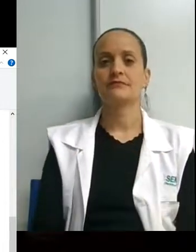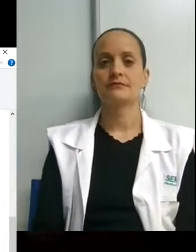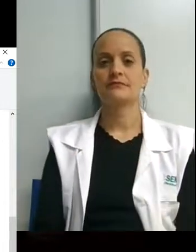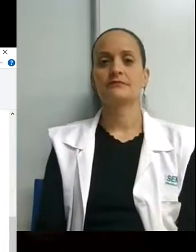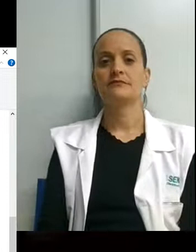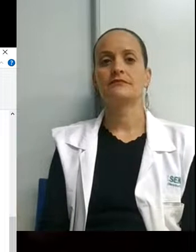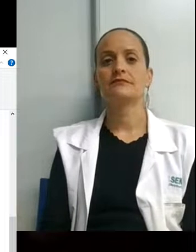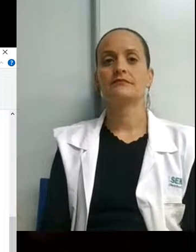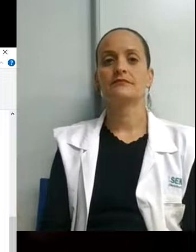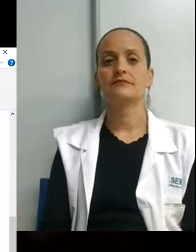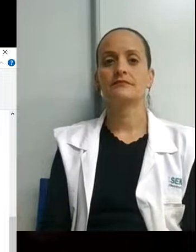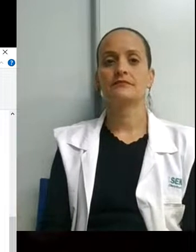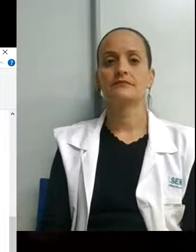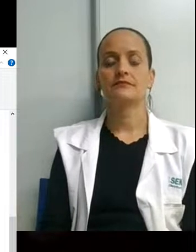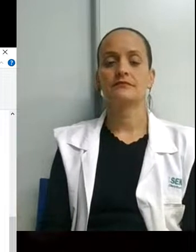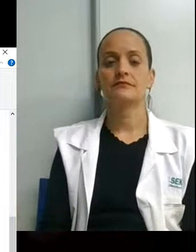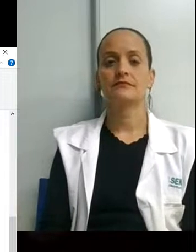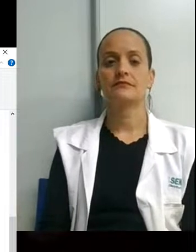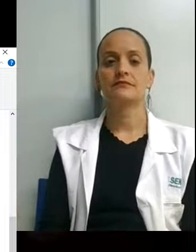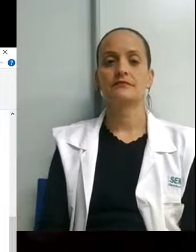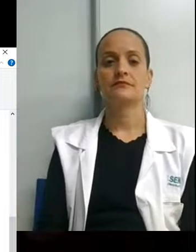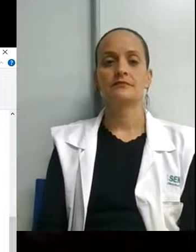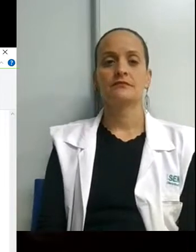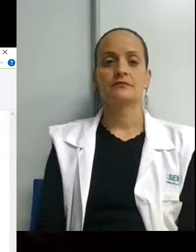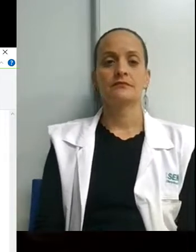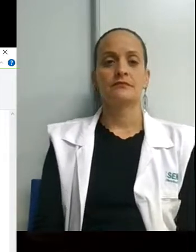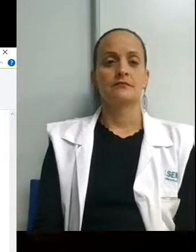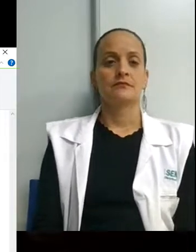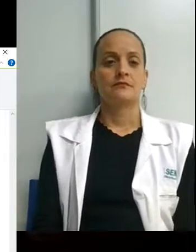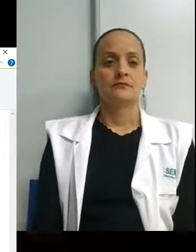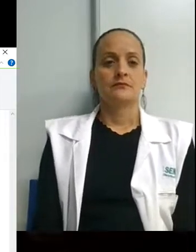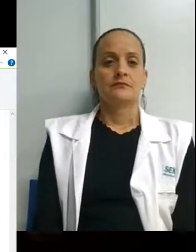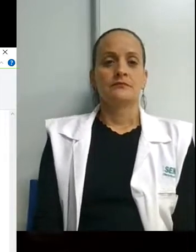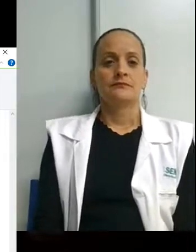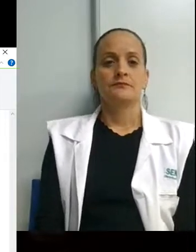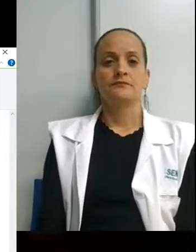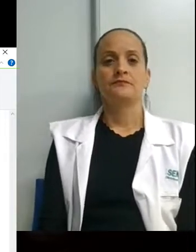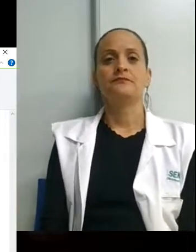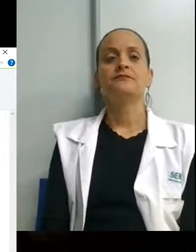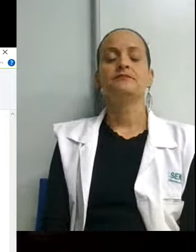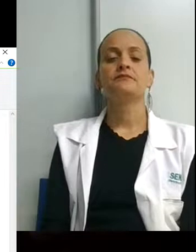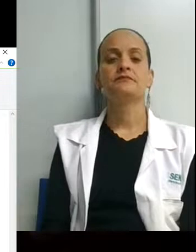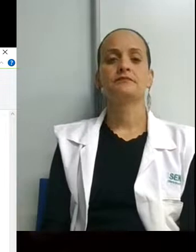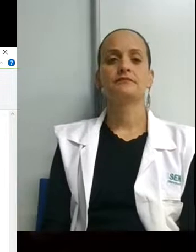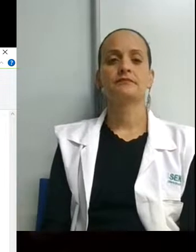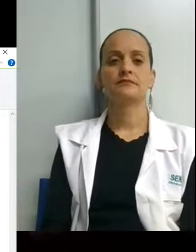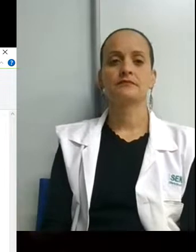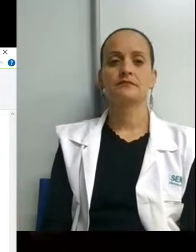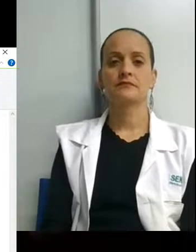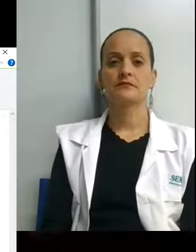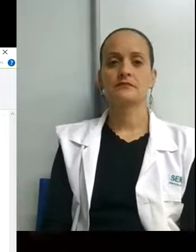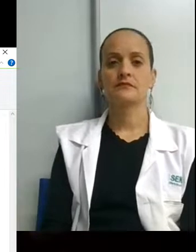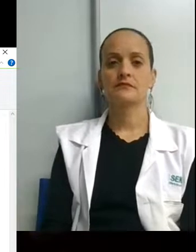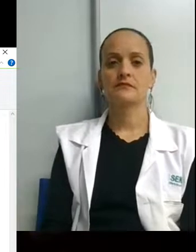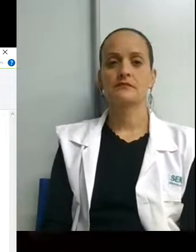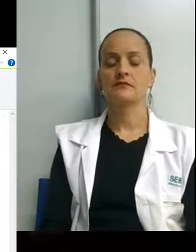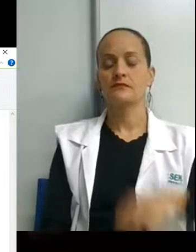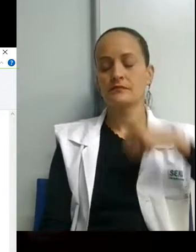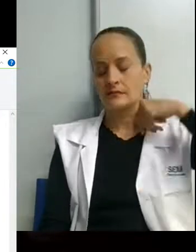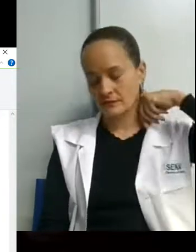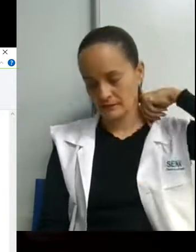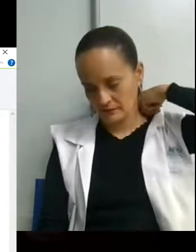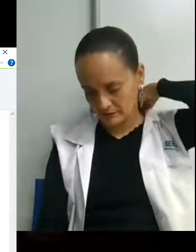né? Eu tenho o valor da resistência, eu tenho o valor da corrente, eu consigo calcular o valor da queda de tensão. Então, vamos lá.